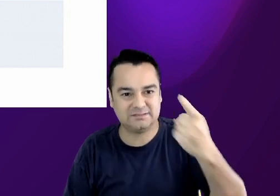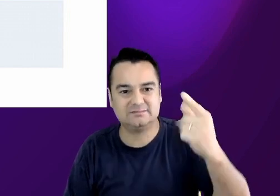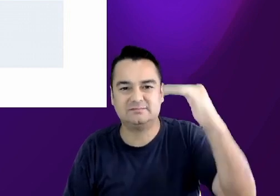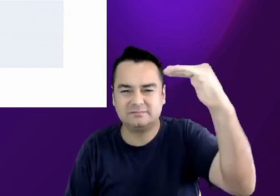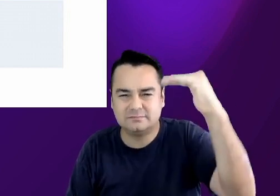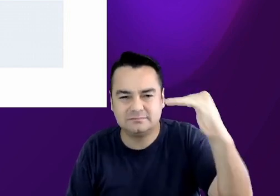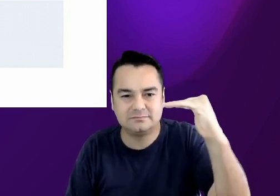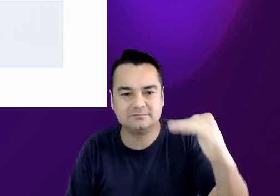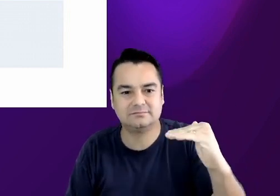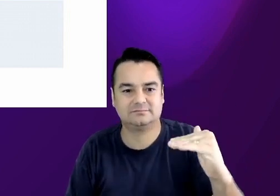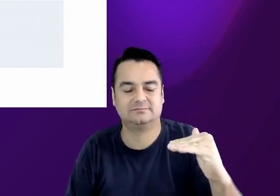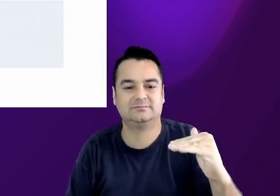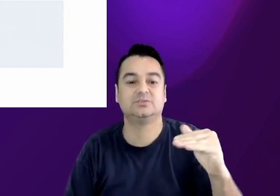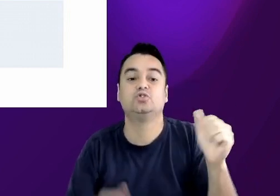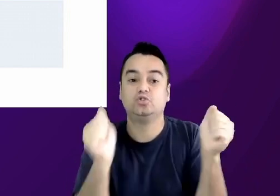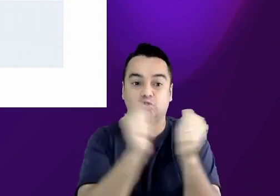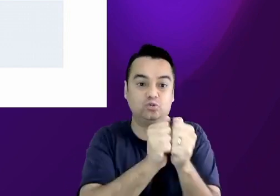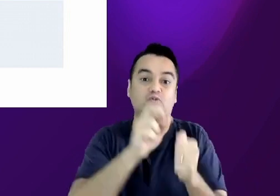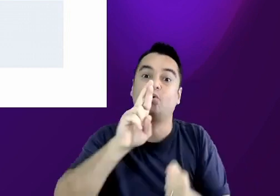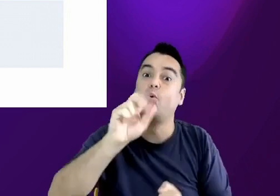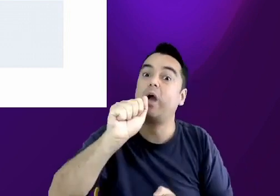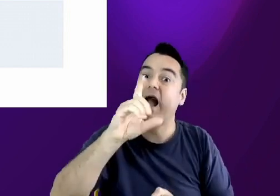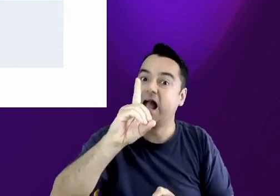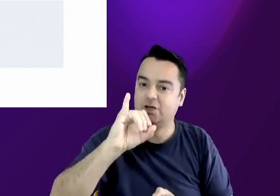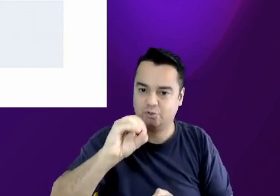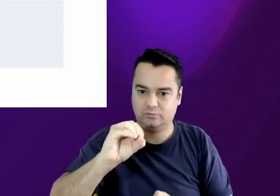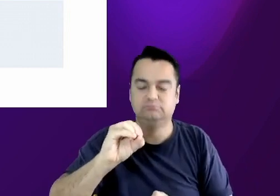fez FOLFOX com radioterapia